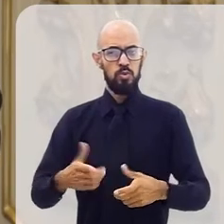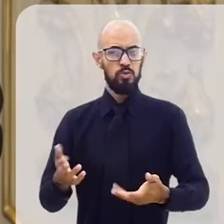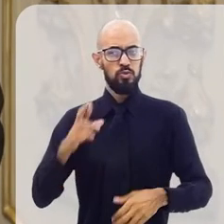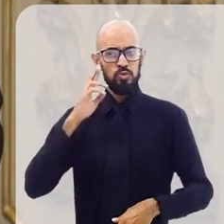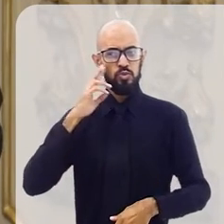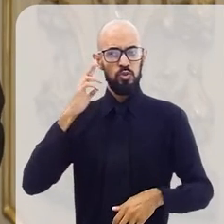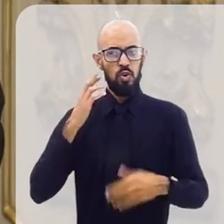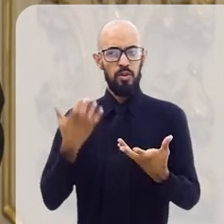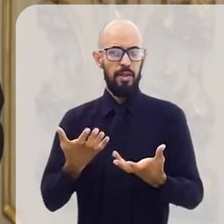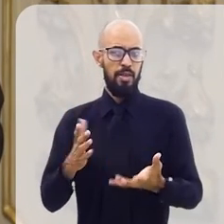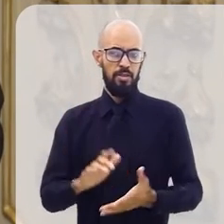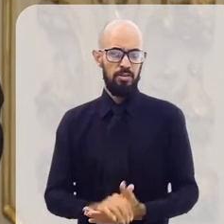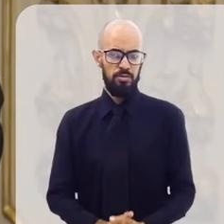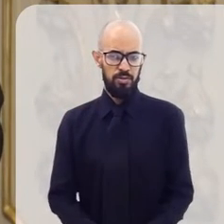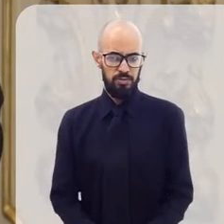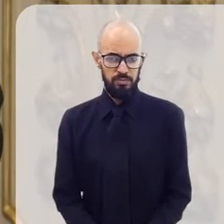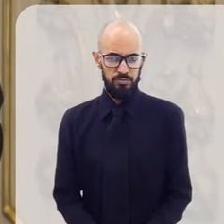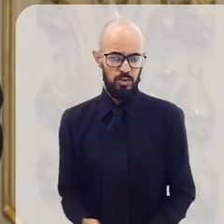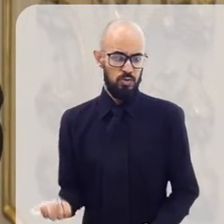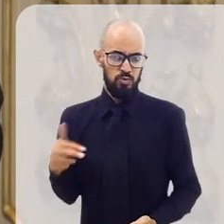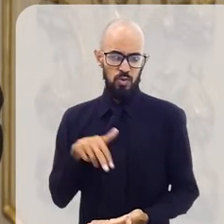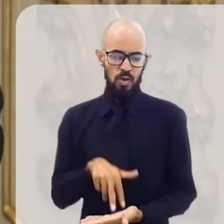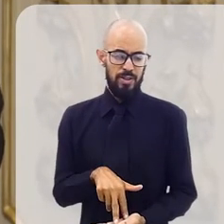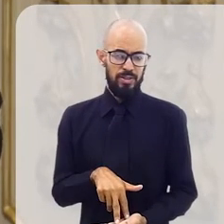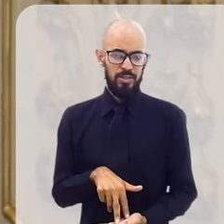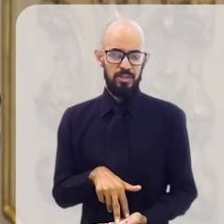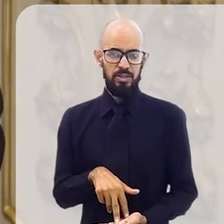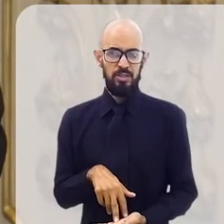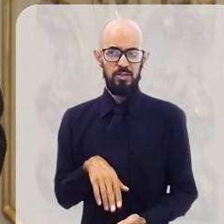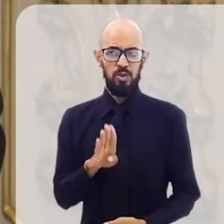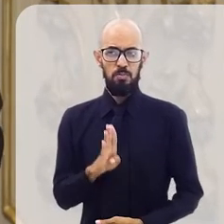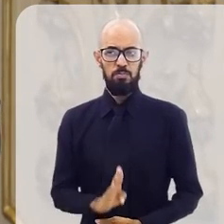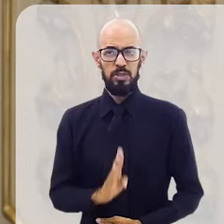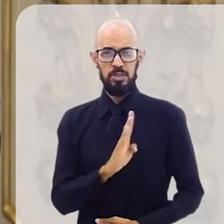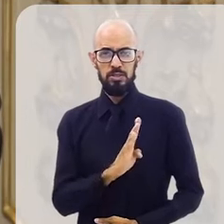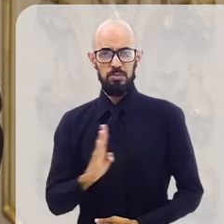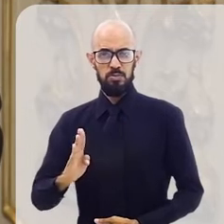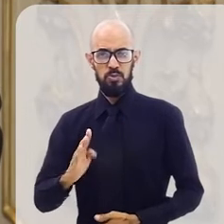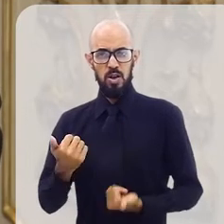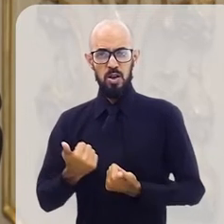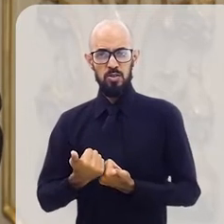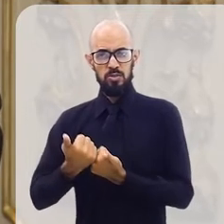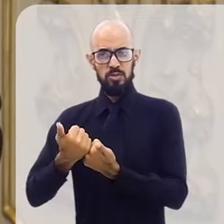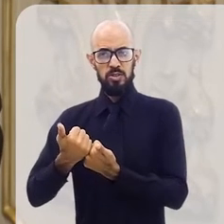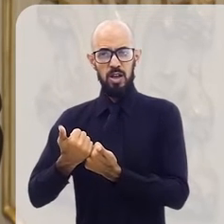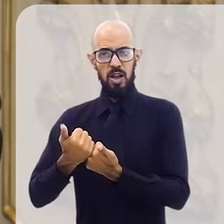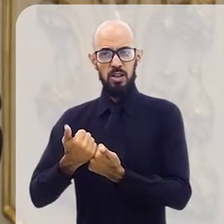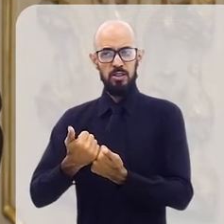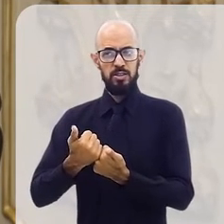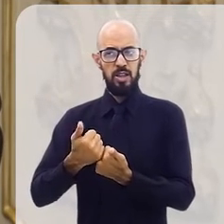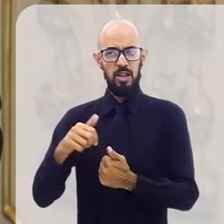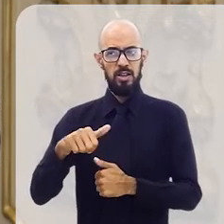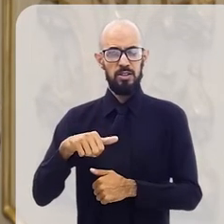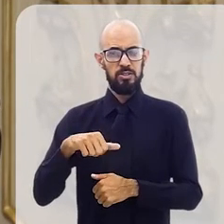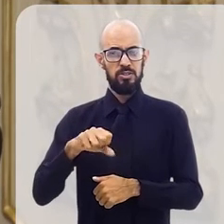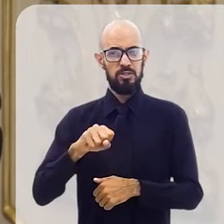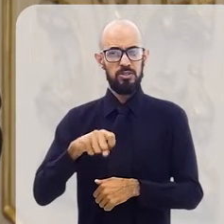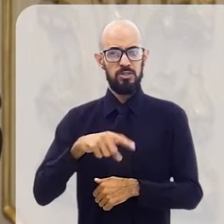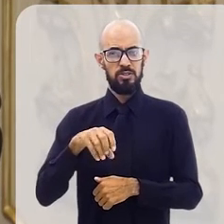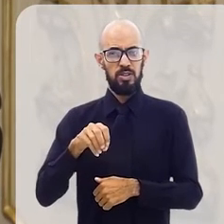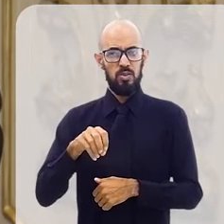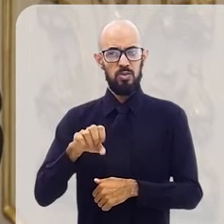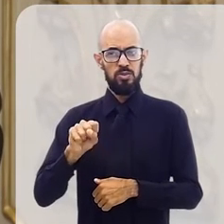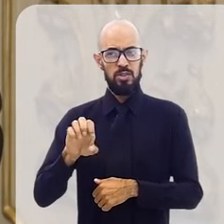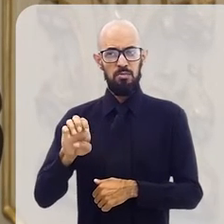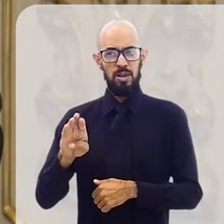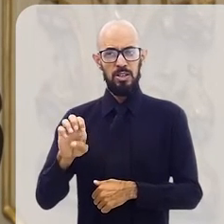Aonde o senhor me enviar tá então os forte como Bispo auxiliar da arquidiocese de São Sebastião do Rio